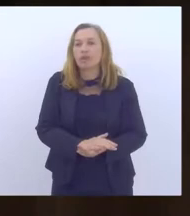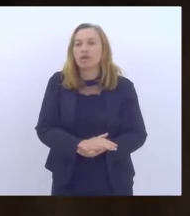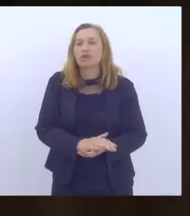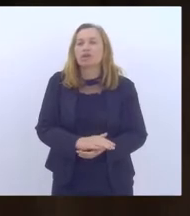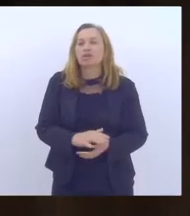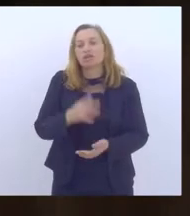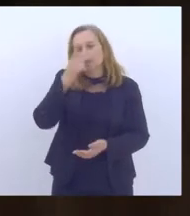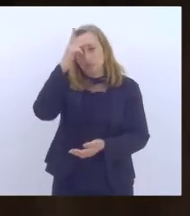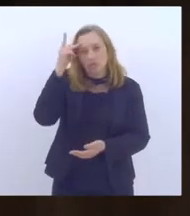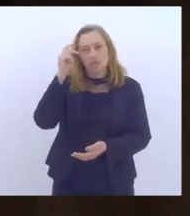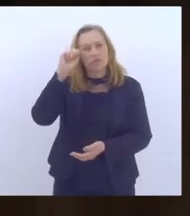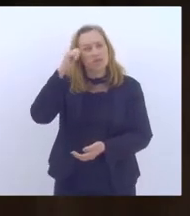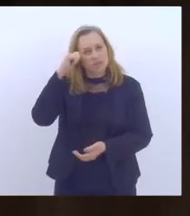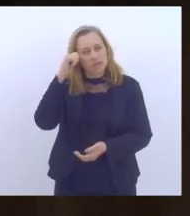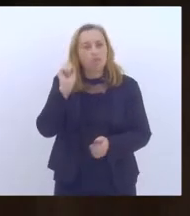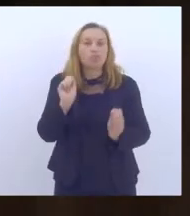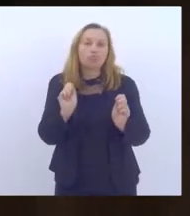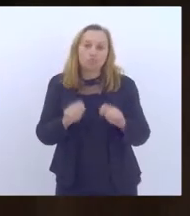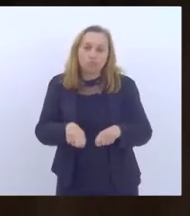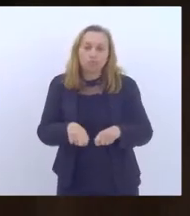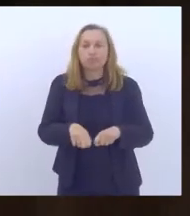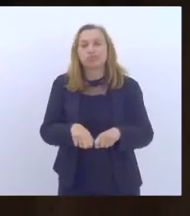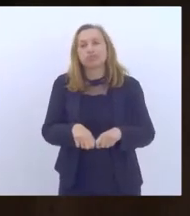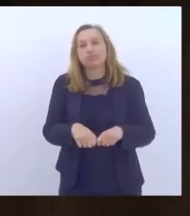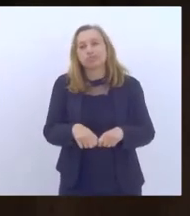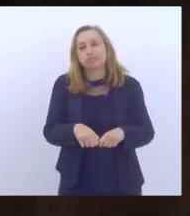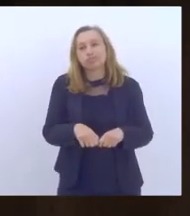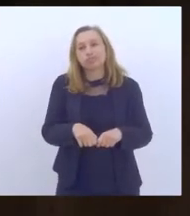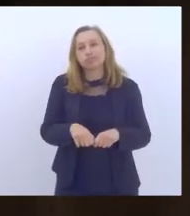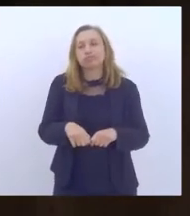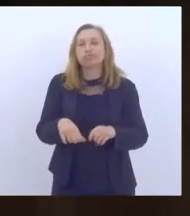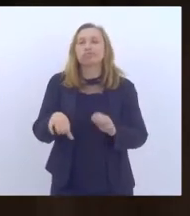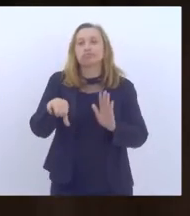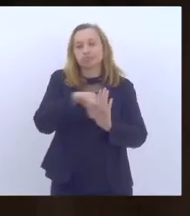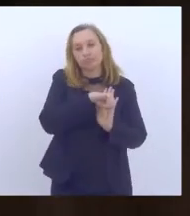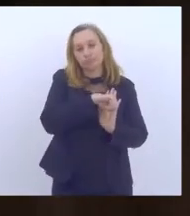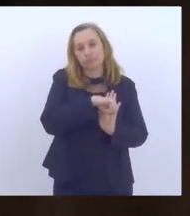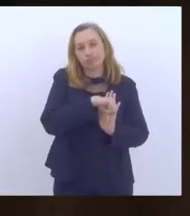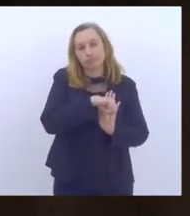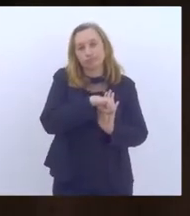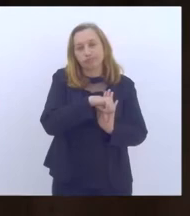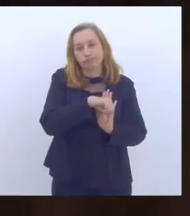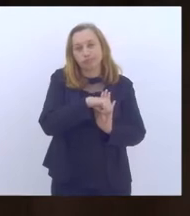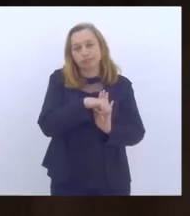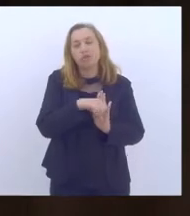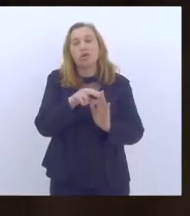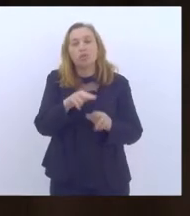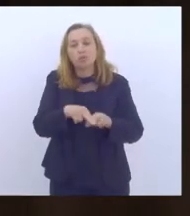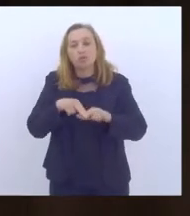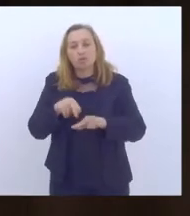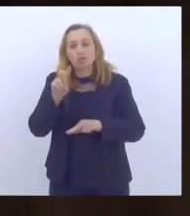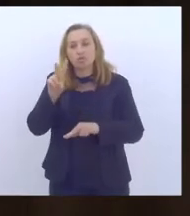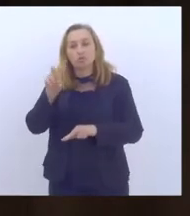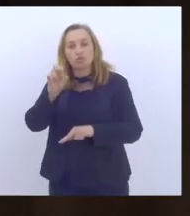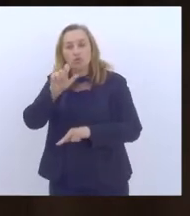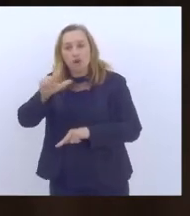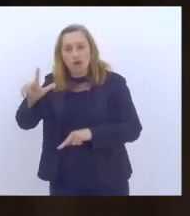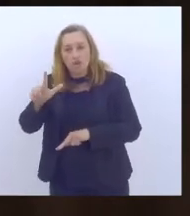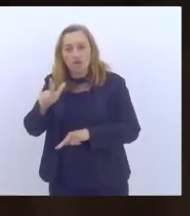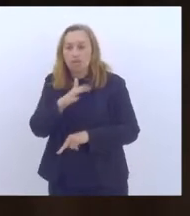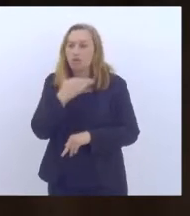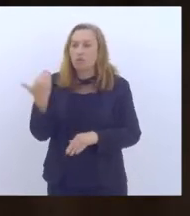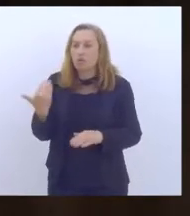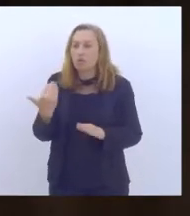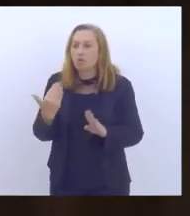pessoas negras como possíveis é criminosos e é por isso que o Durval foi morto